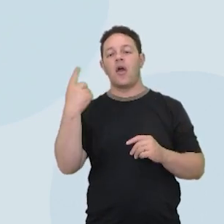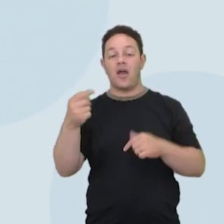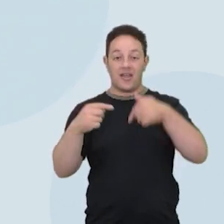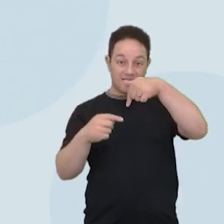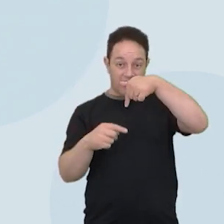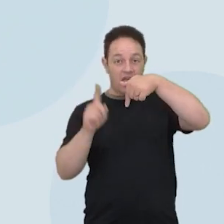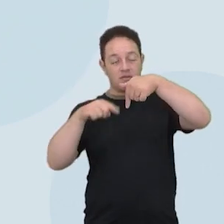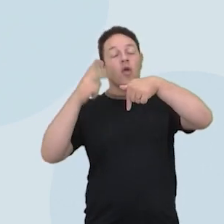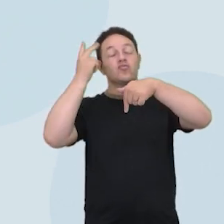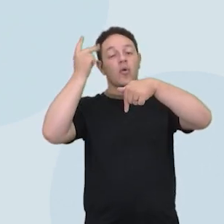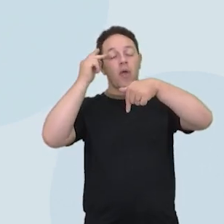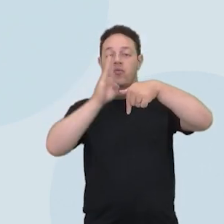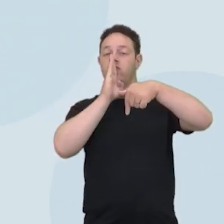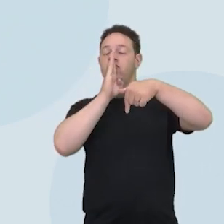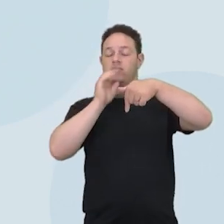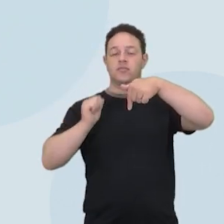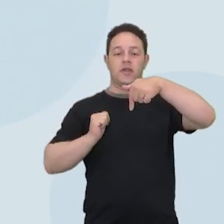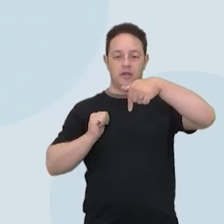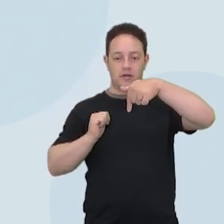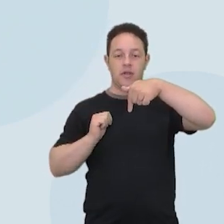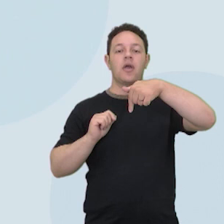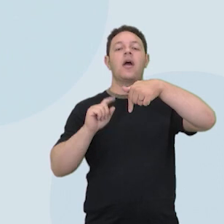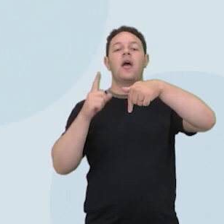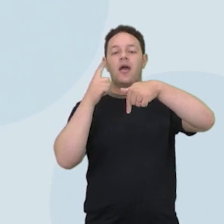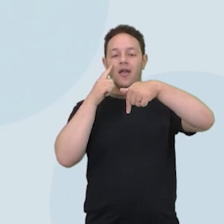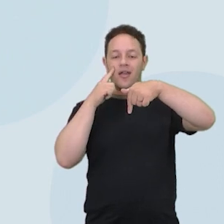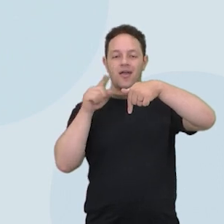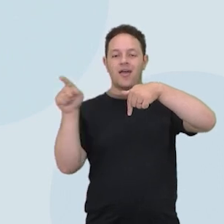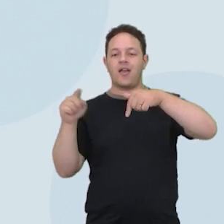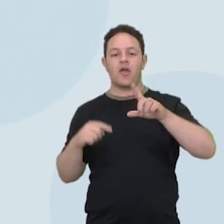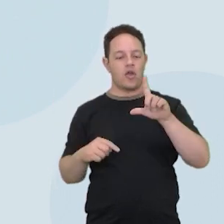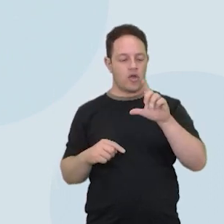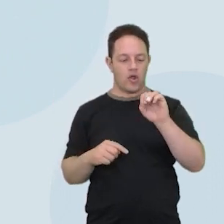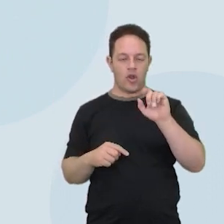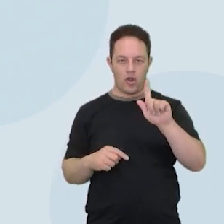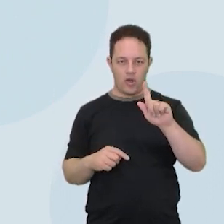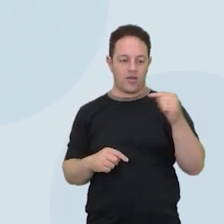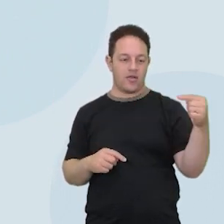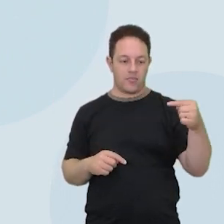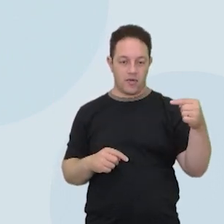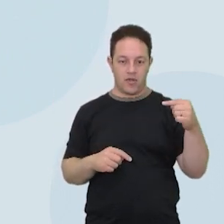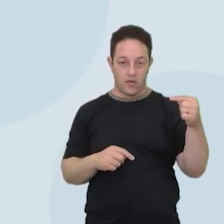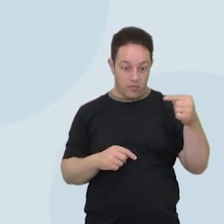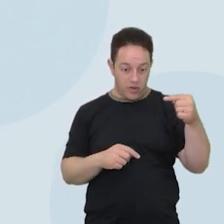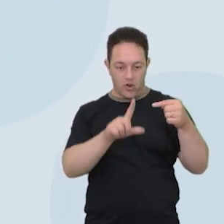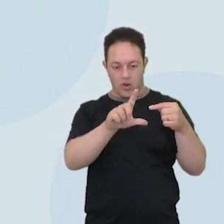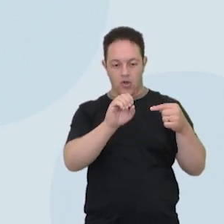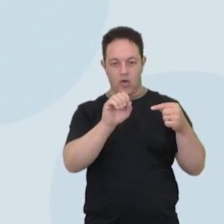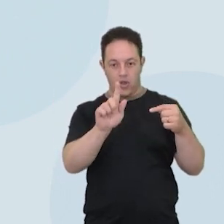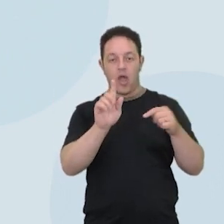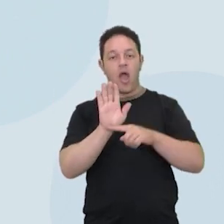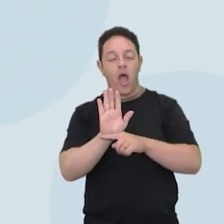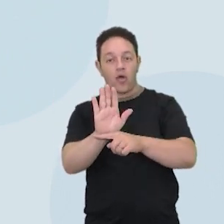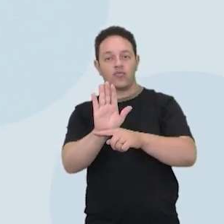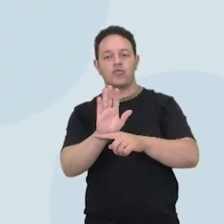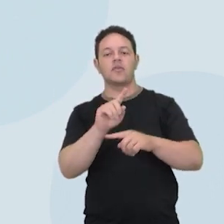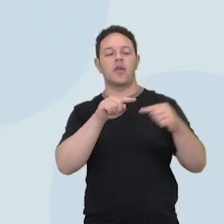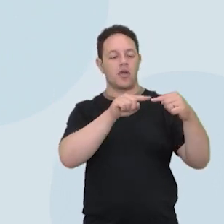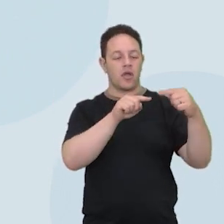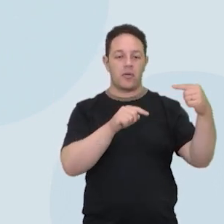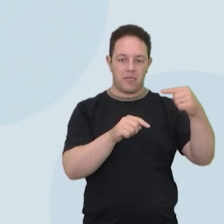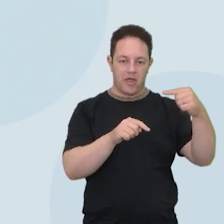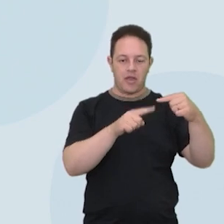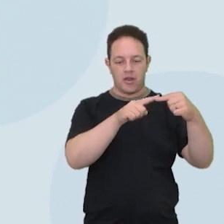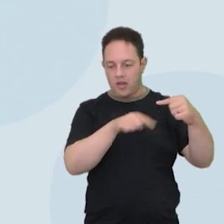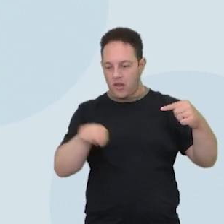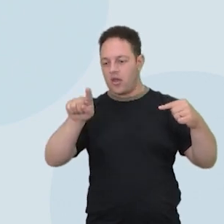tá? Lembrando que o menos está na frente do menos log, galera, para justamente fazer com que o número fique positivo, tá certo? Porque a